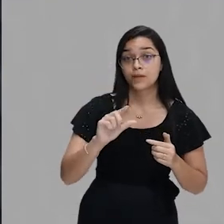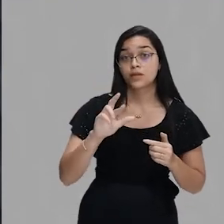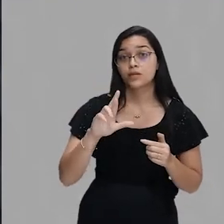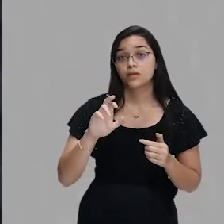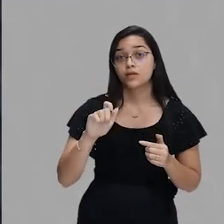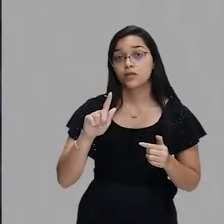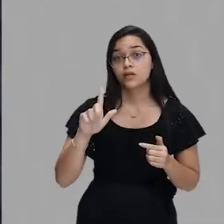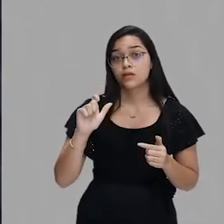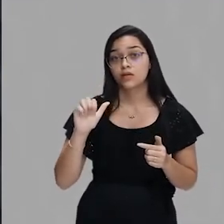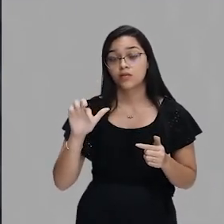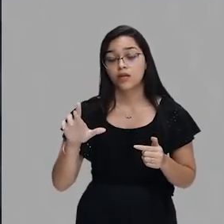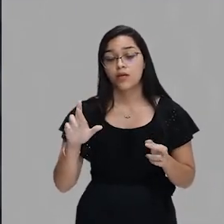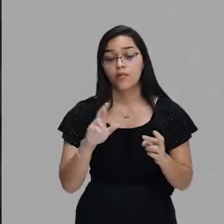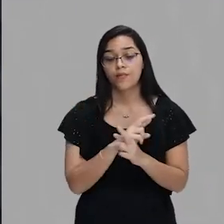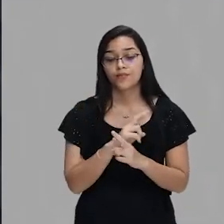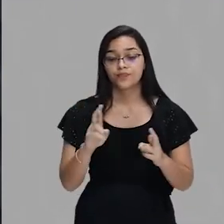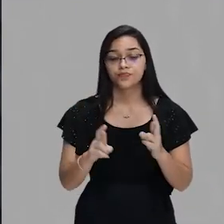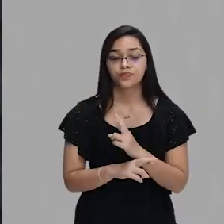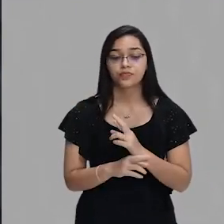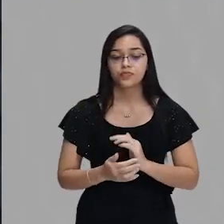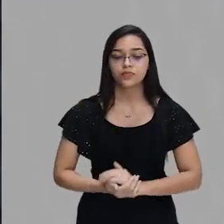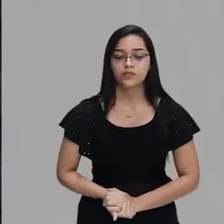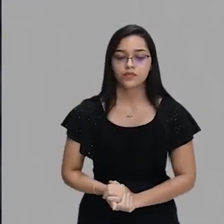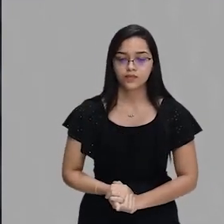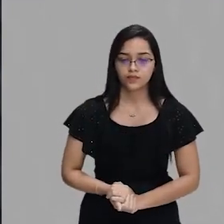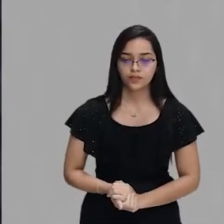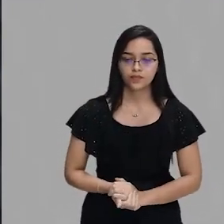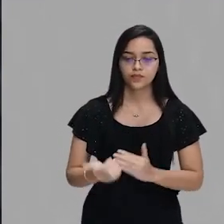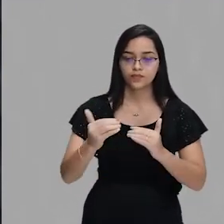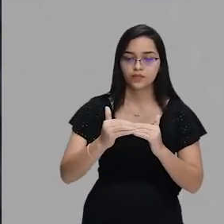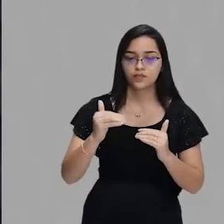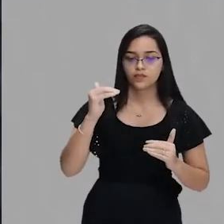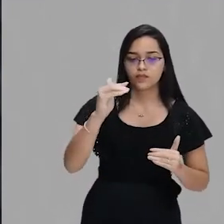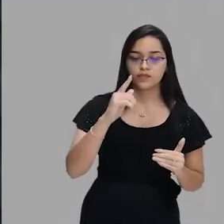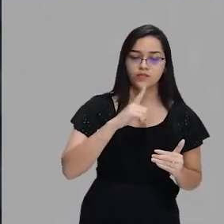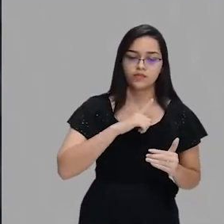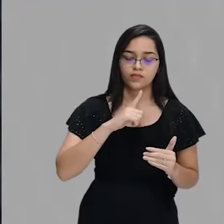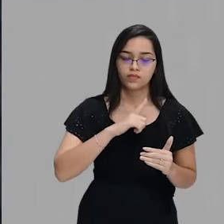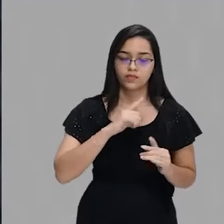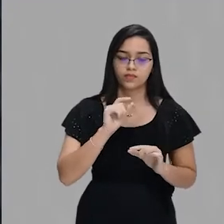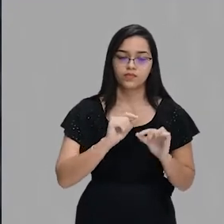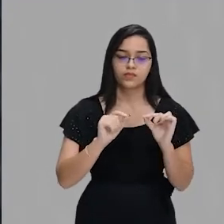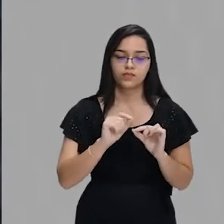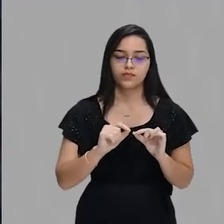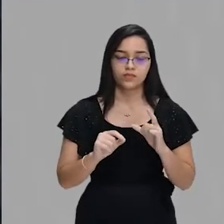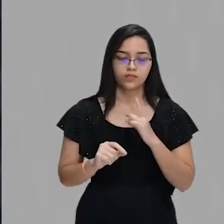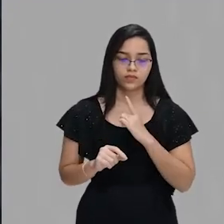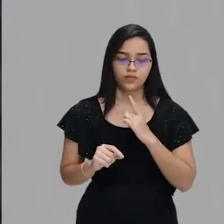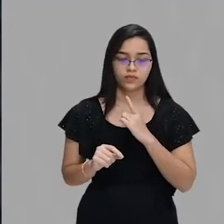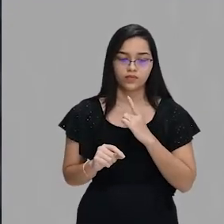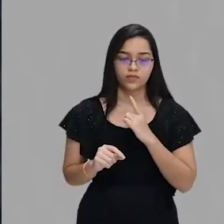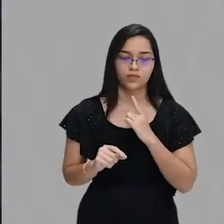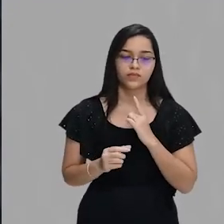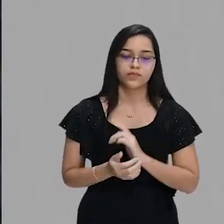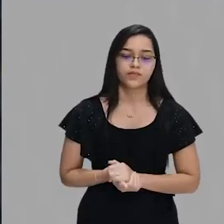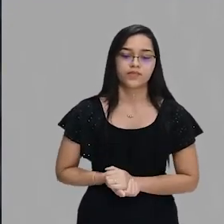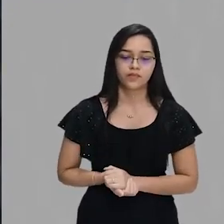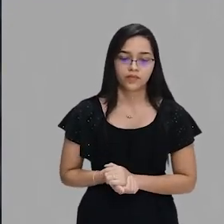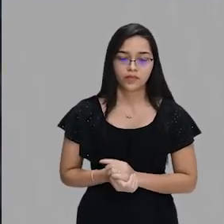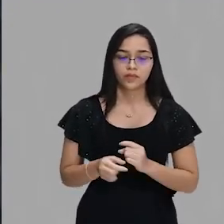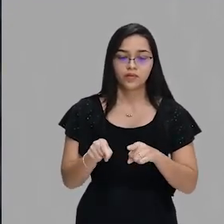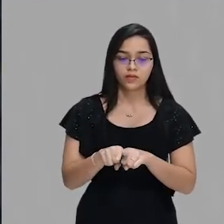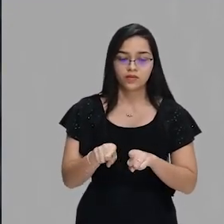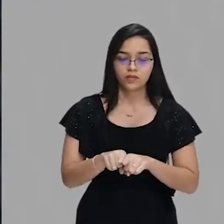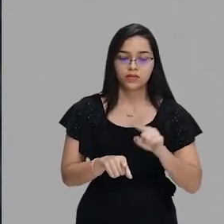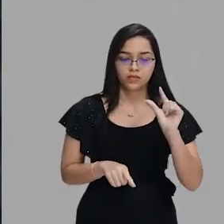regular. Tá? A relação ela é inversa. Quanto maior teu desvio, mais longe tu está na média, certo?